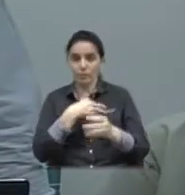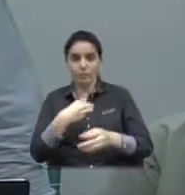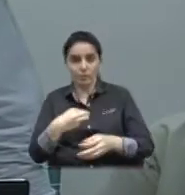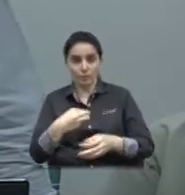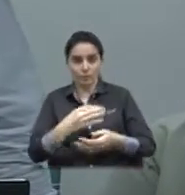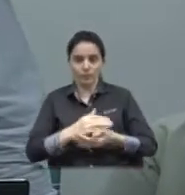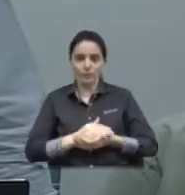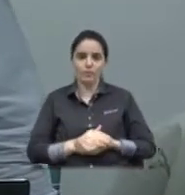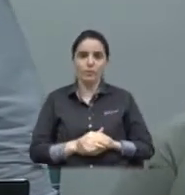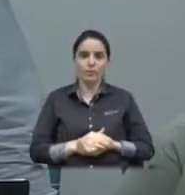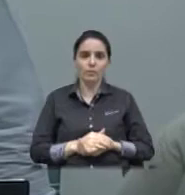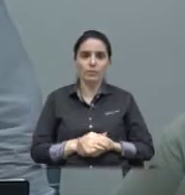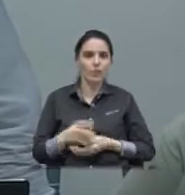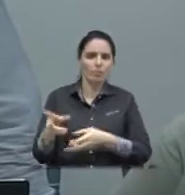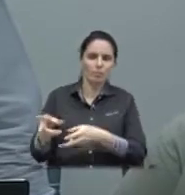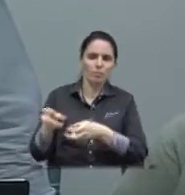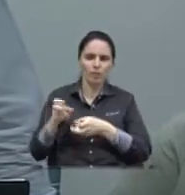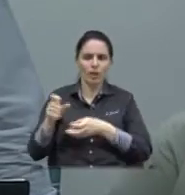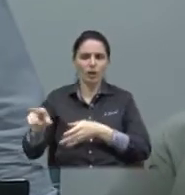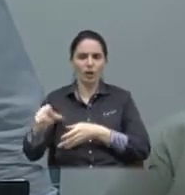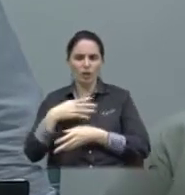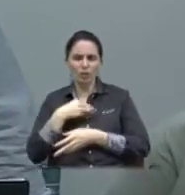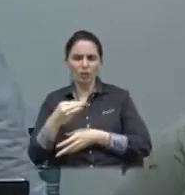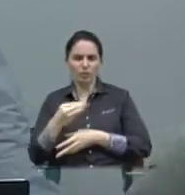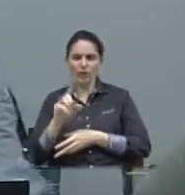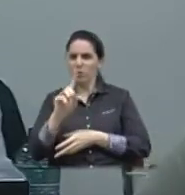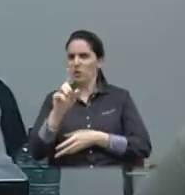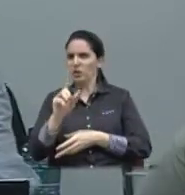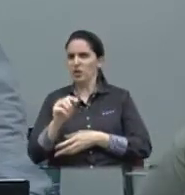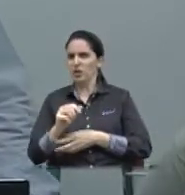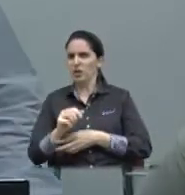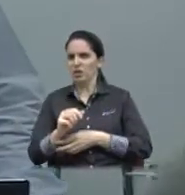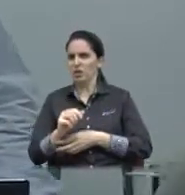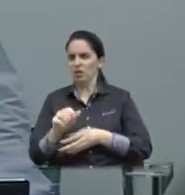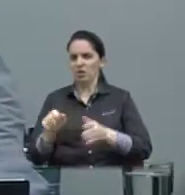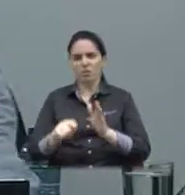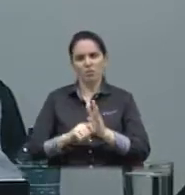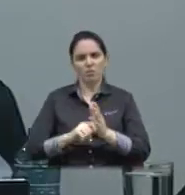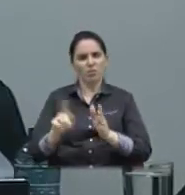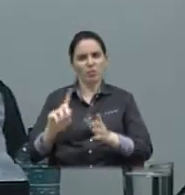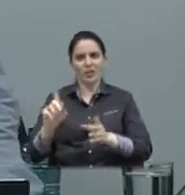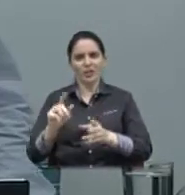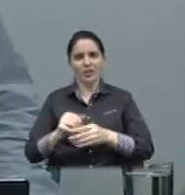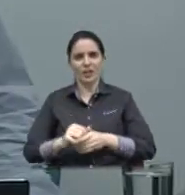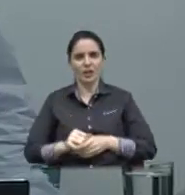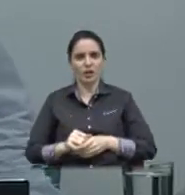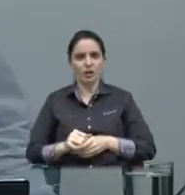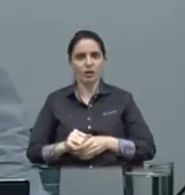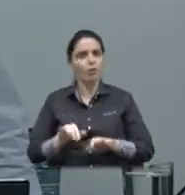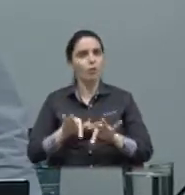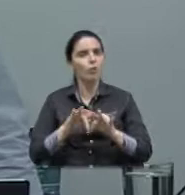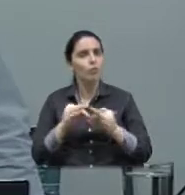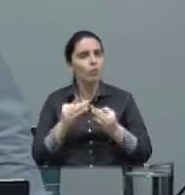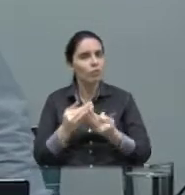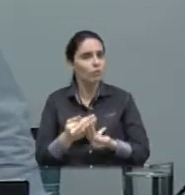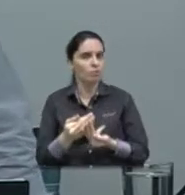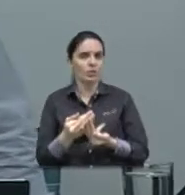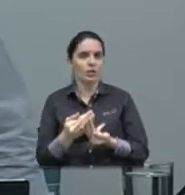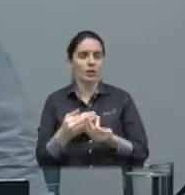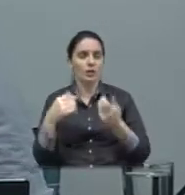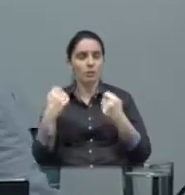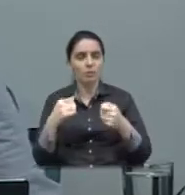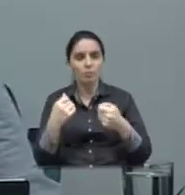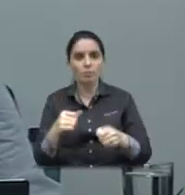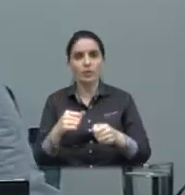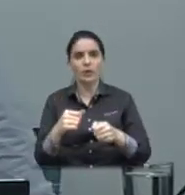quer enxergar. É a mesma coisa o cara que tem um som desses. A família também não vê que o barulho... Porque